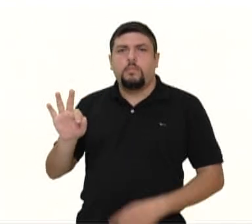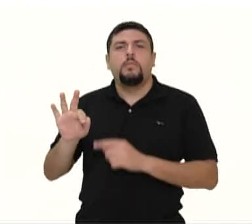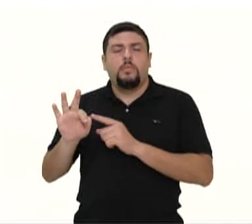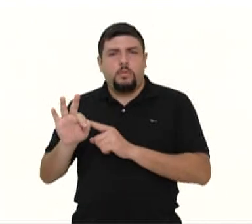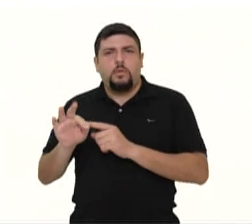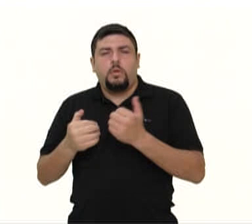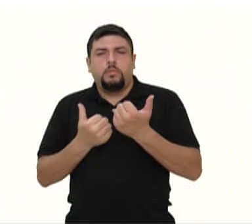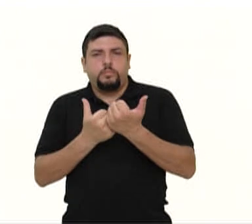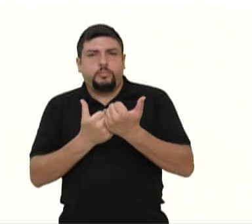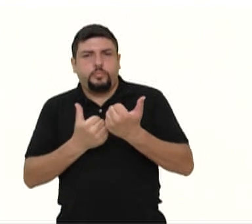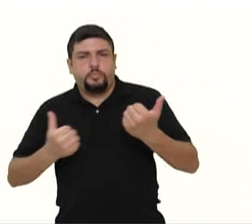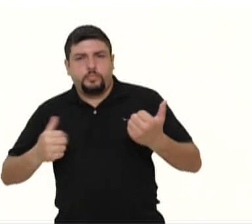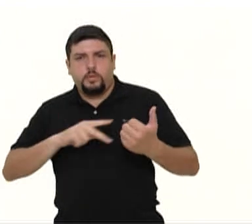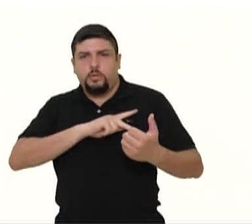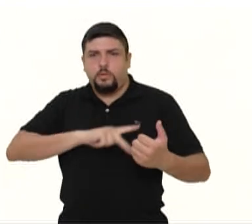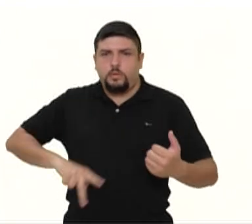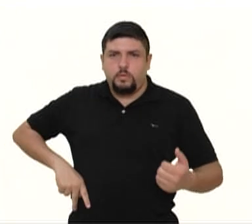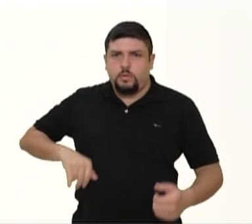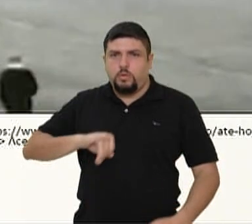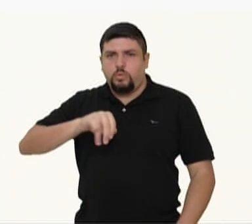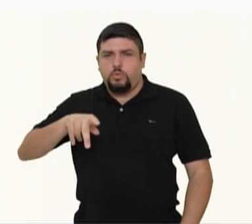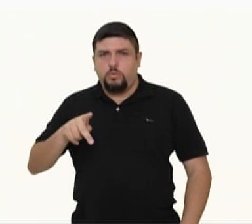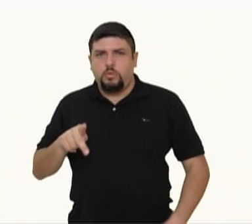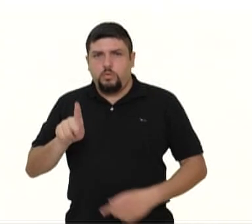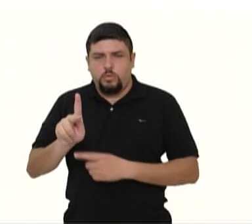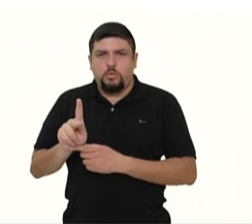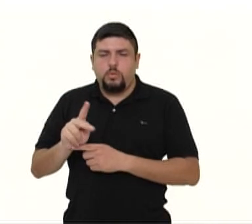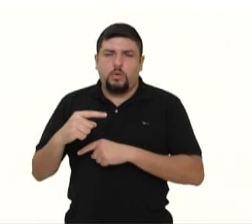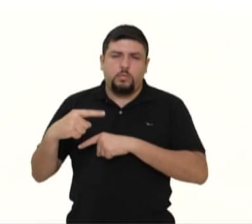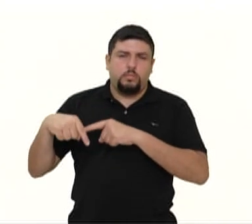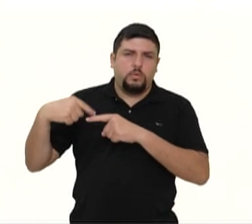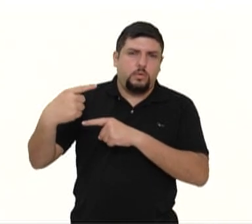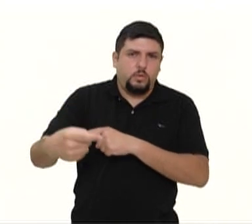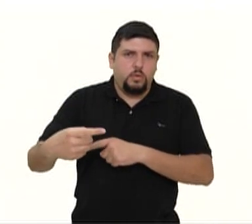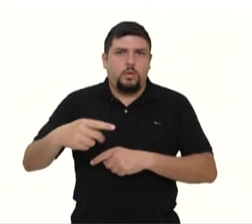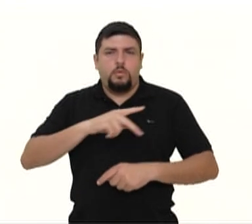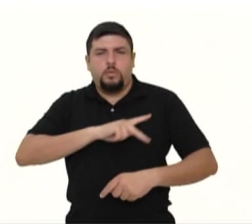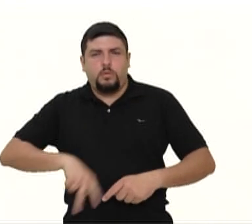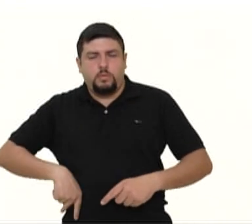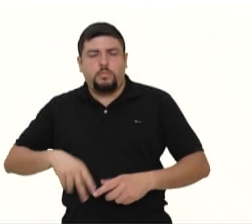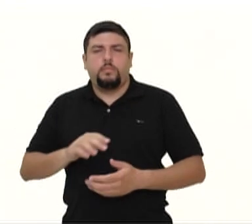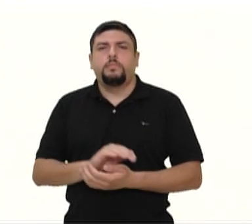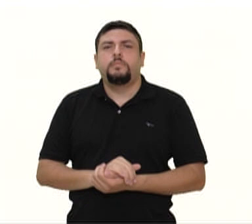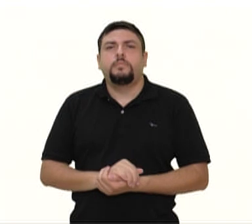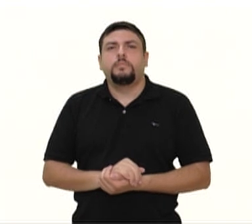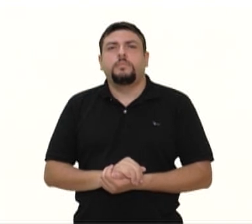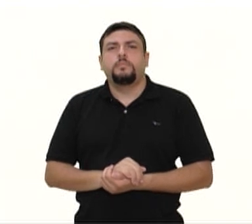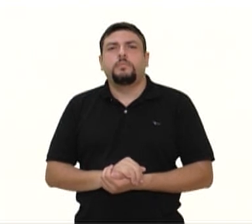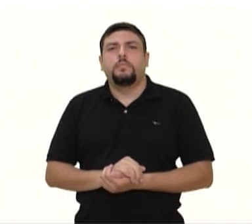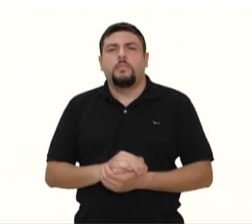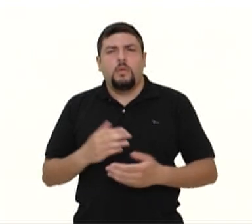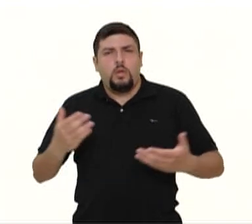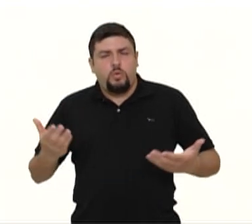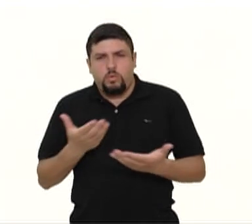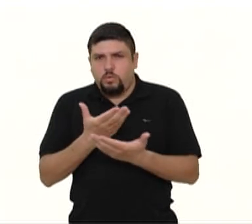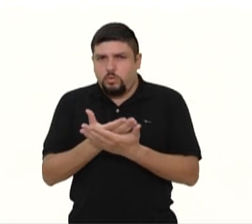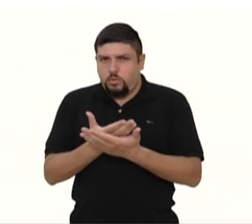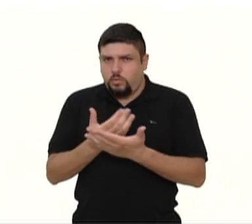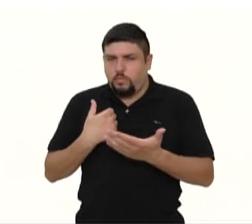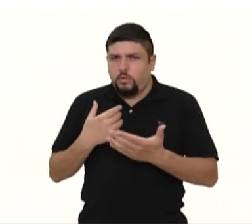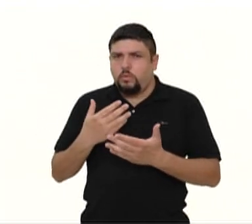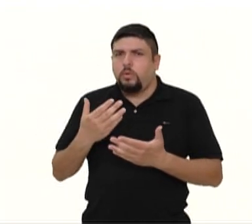do JK e vai ser presidente também da República, como nós vamos estudar. Muito bem, nessa aula nós vamos estudar então